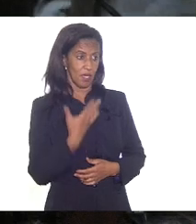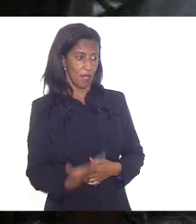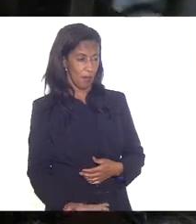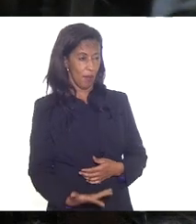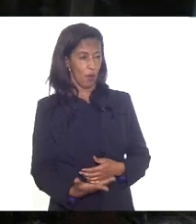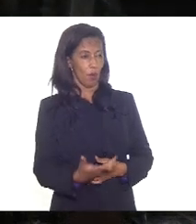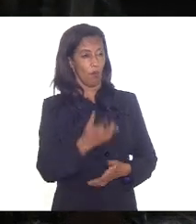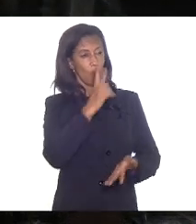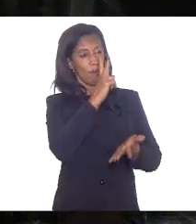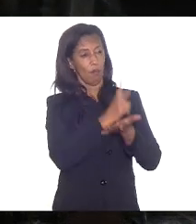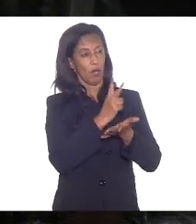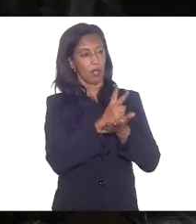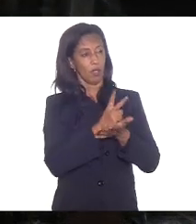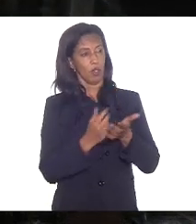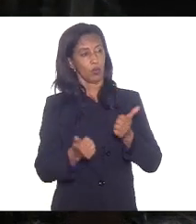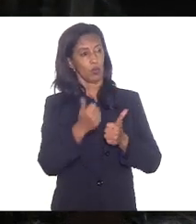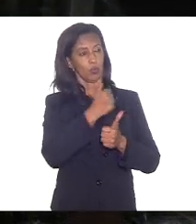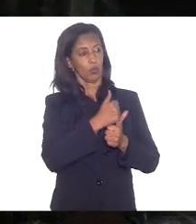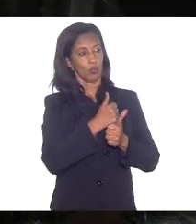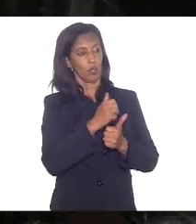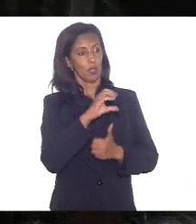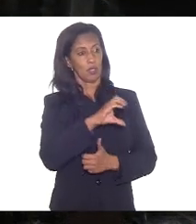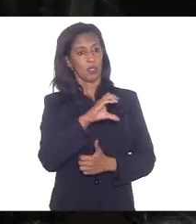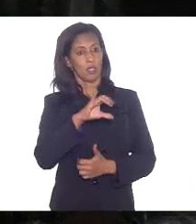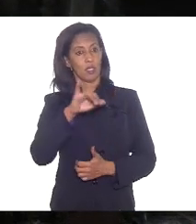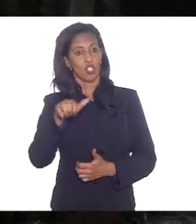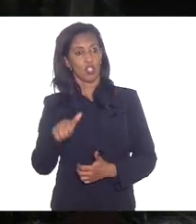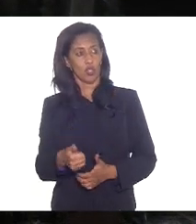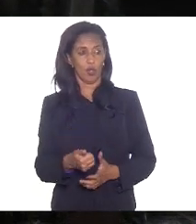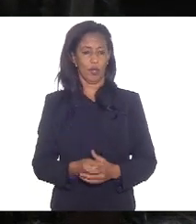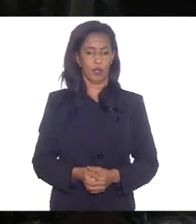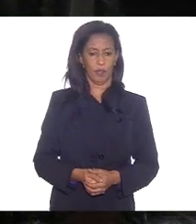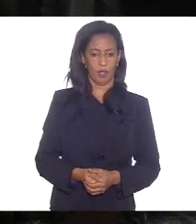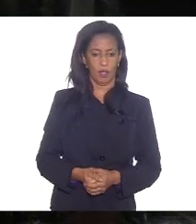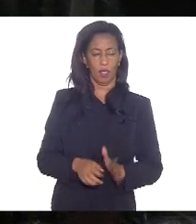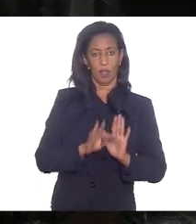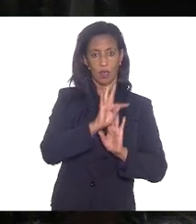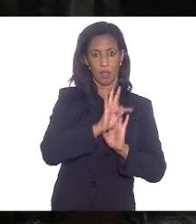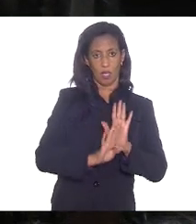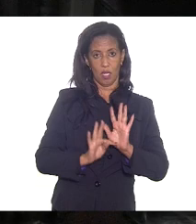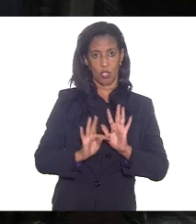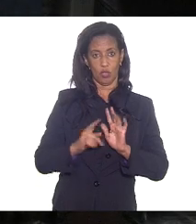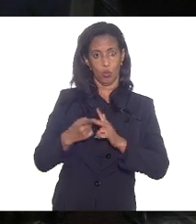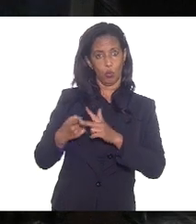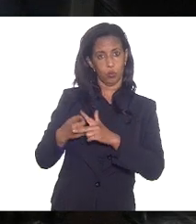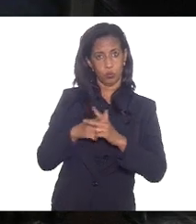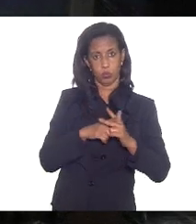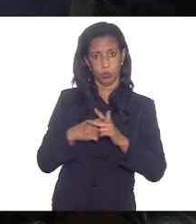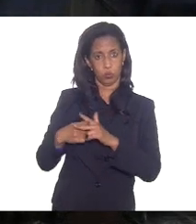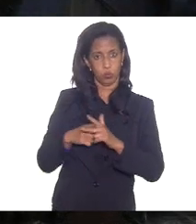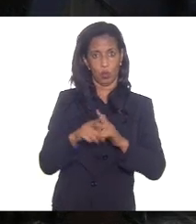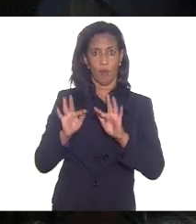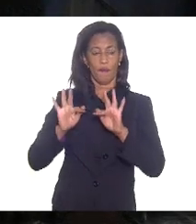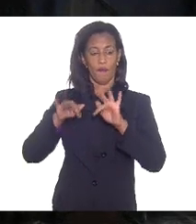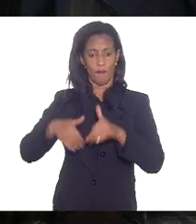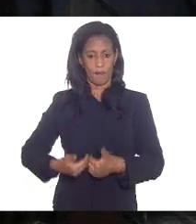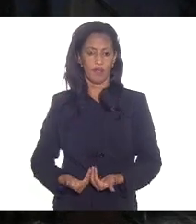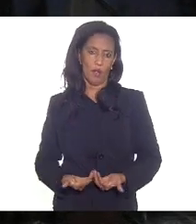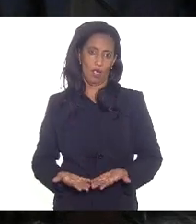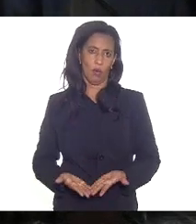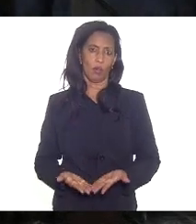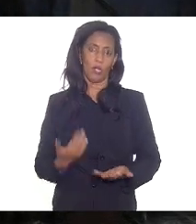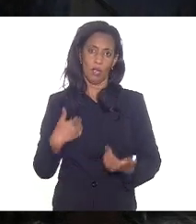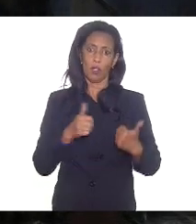CCJ. O Márcio deu com emendas, pedindo forma final. Porque se o parecer vai prevalecer o parecer da CCJ. Tá, então